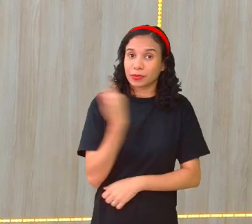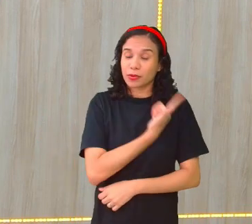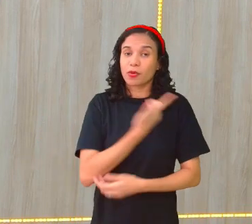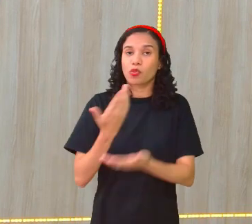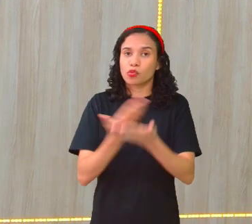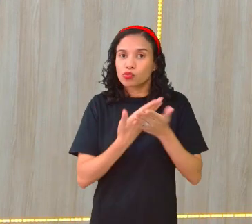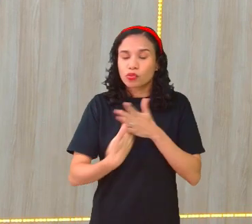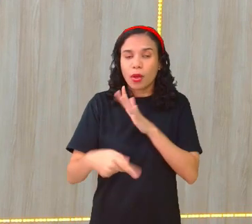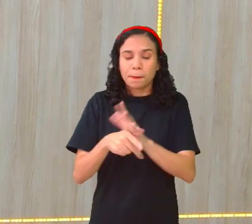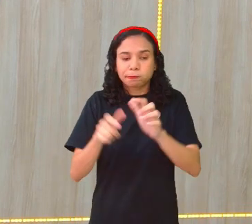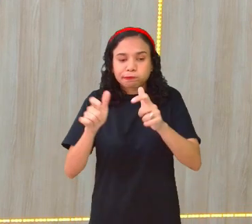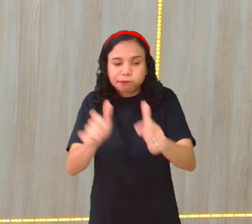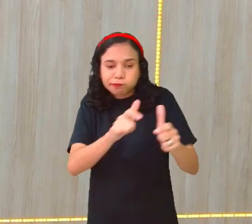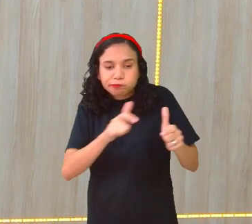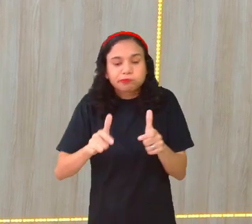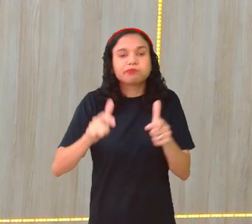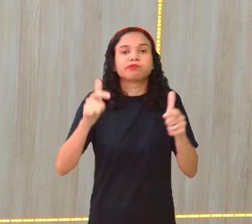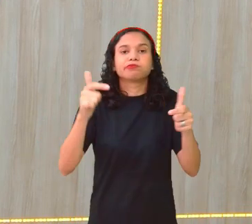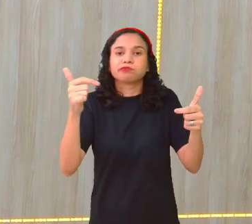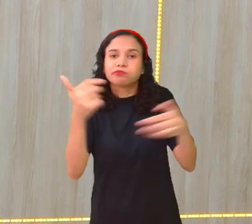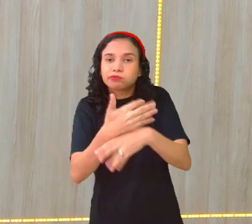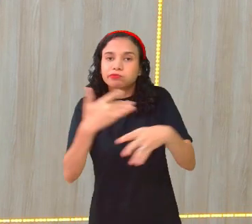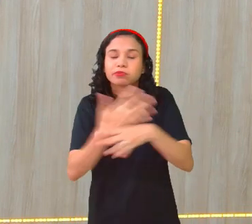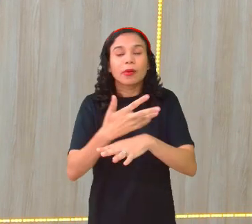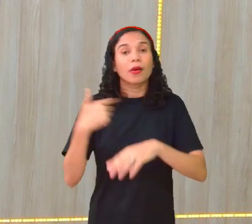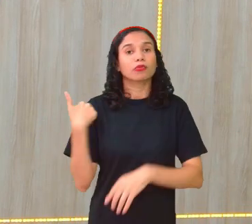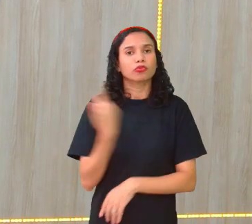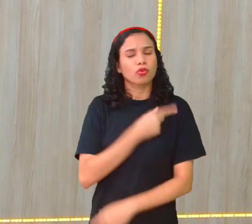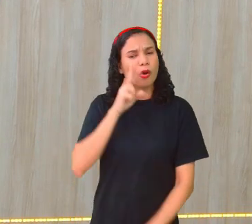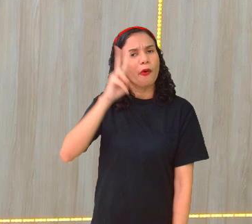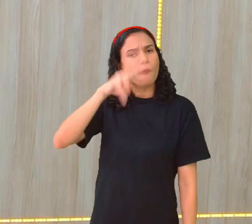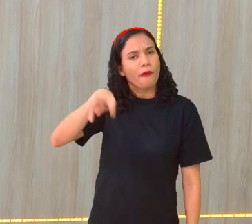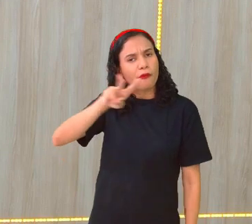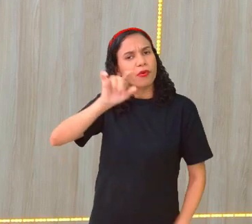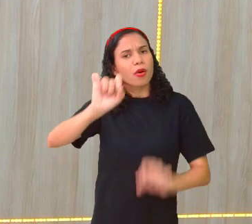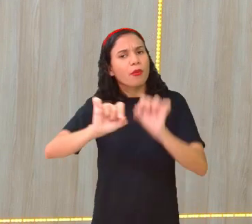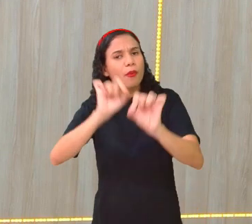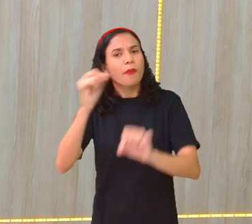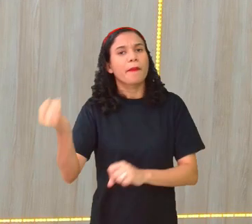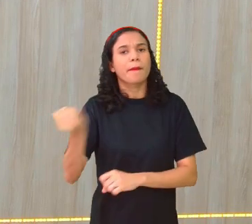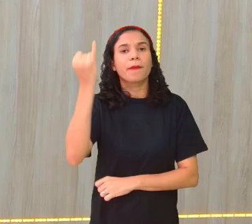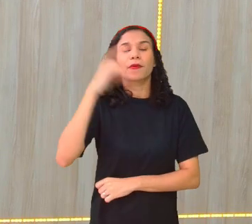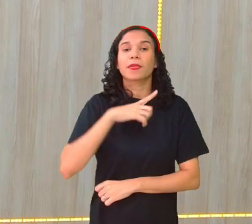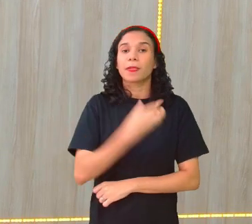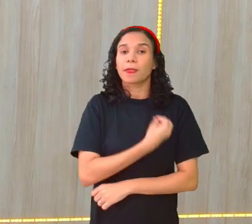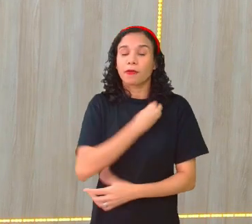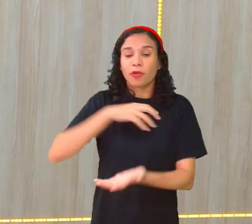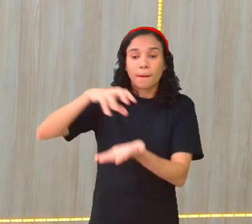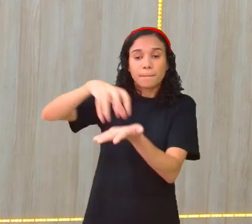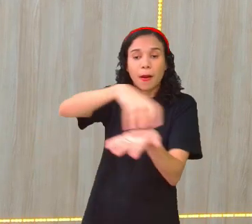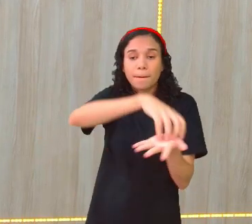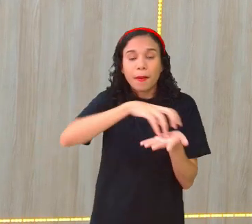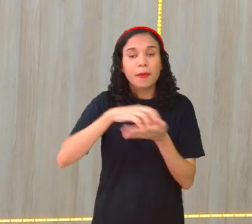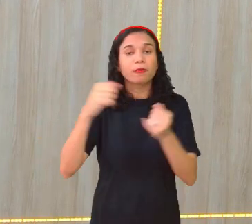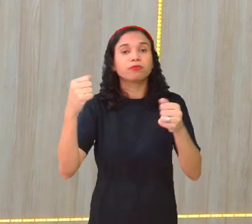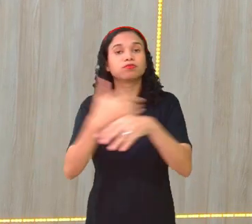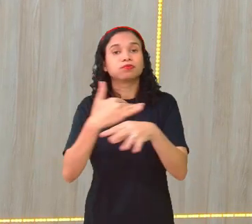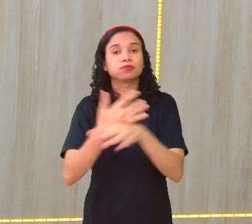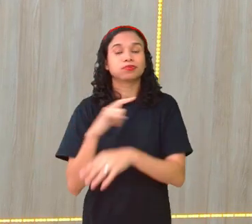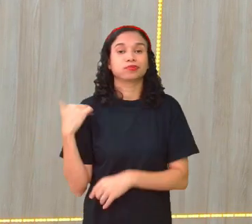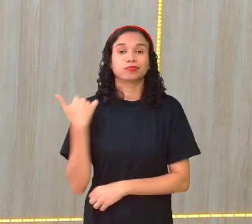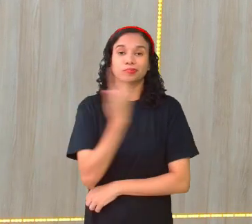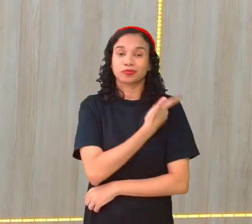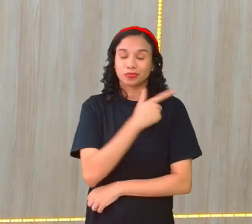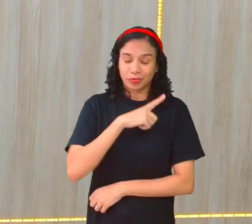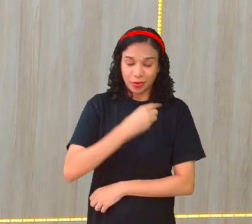centros urbanos. Vamos ver um pouquinho de tudo o que acontece e que importância tem esses centros urbanos para nós que vivemos